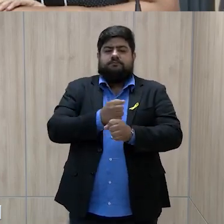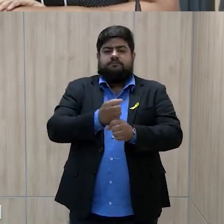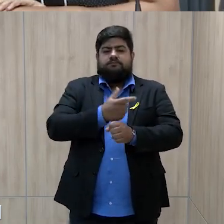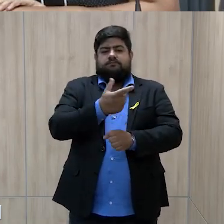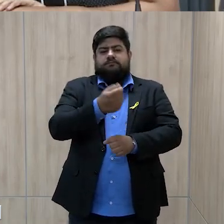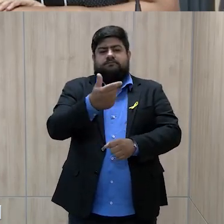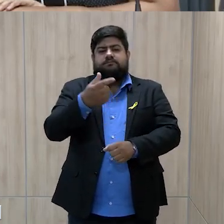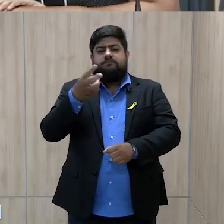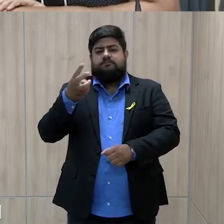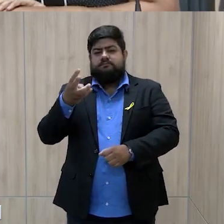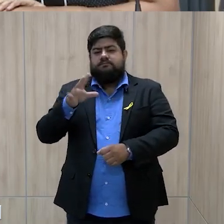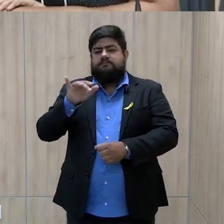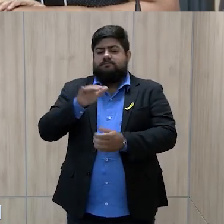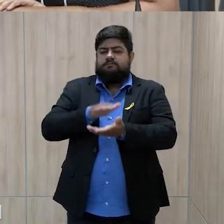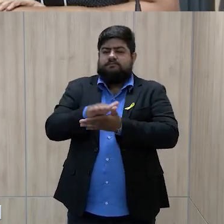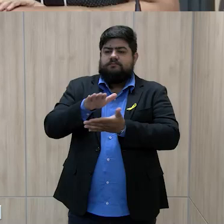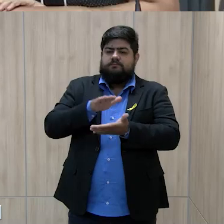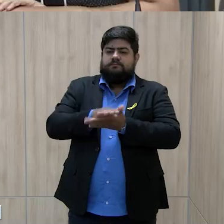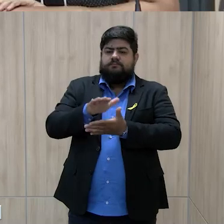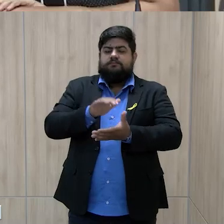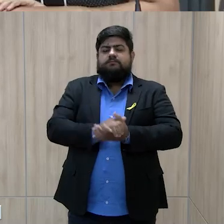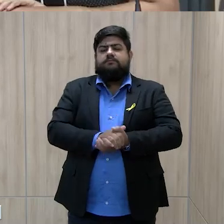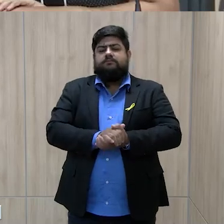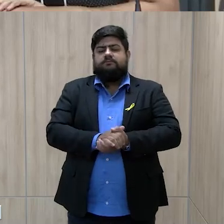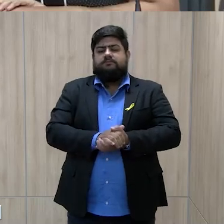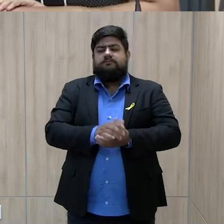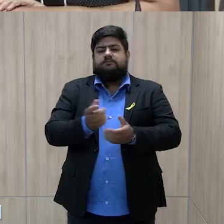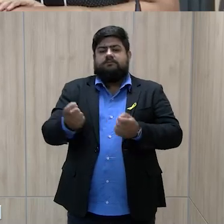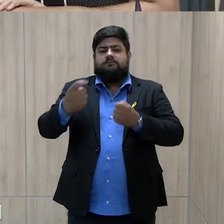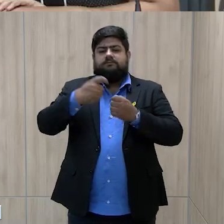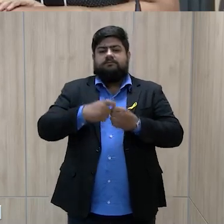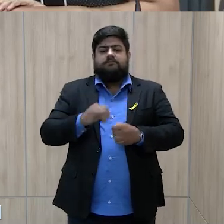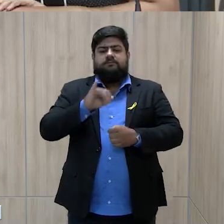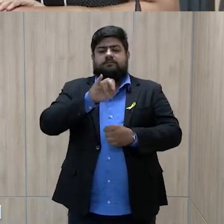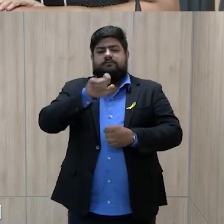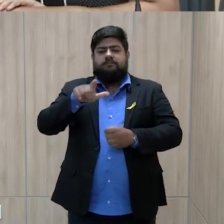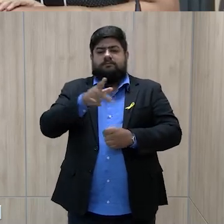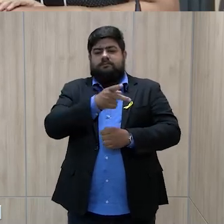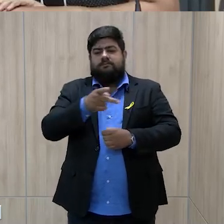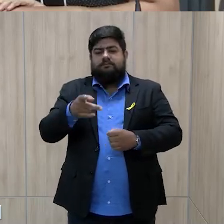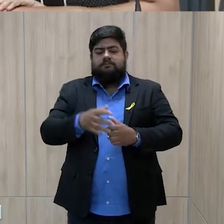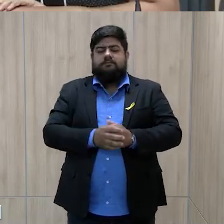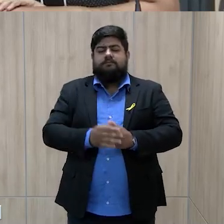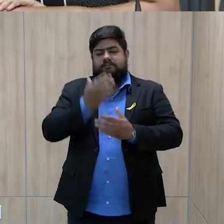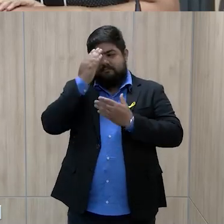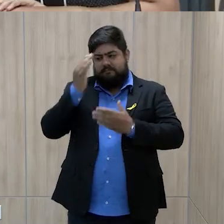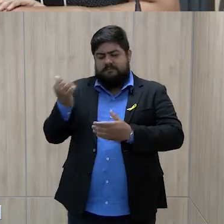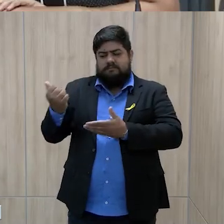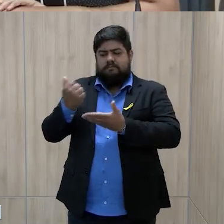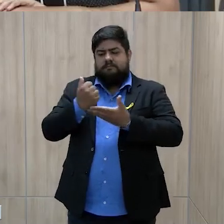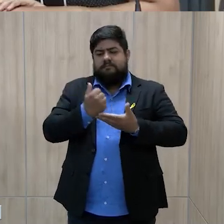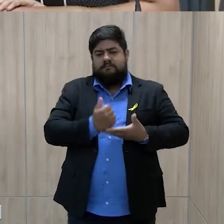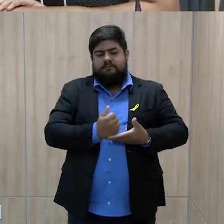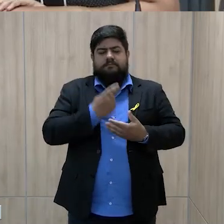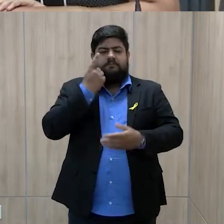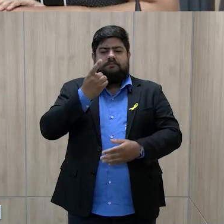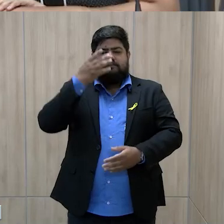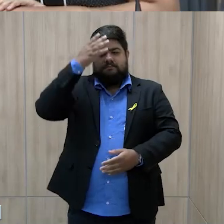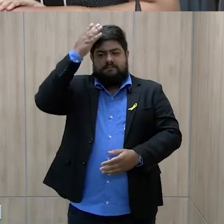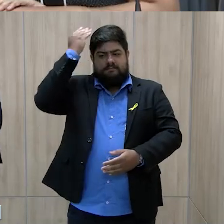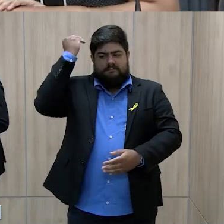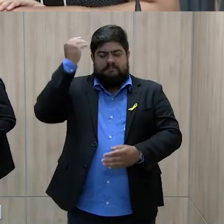129/2023 por unanimidade e vai ao expediente eu vou à presença deputados pelo apoio Deputado